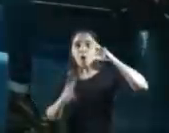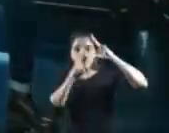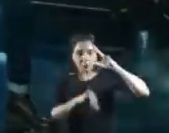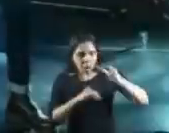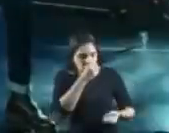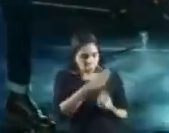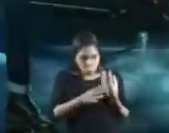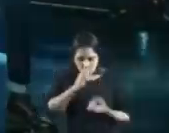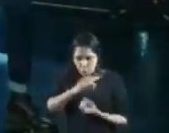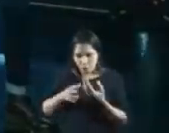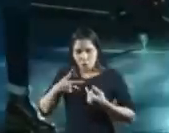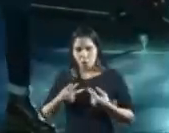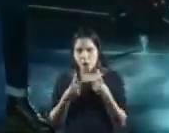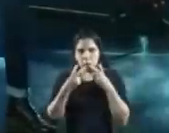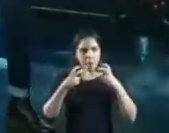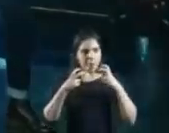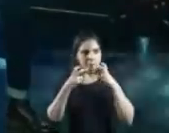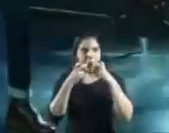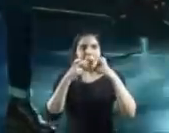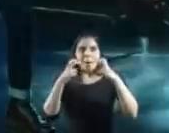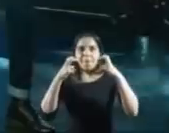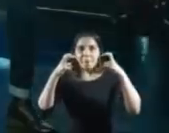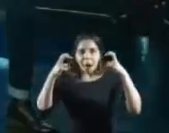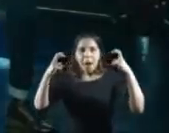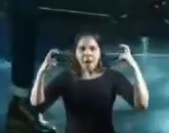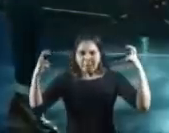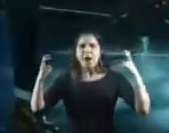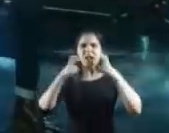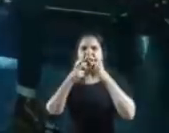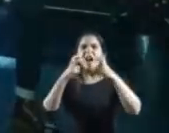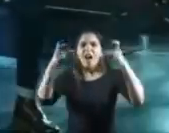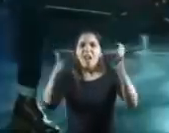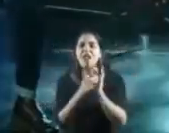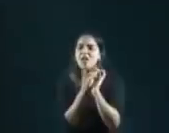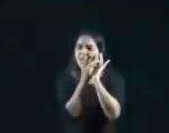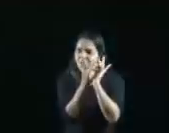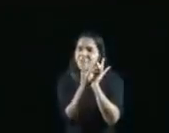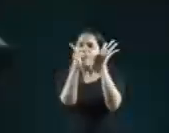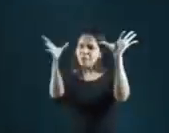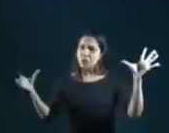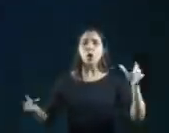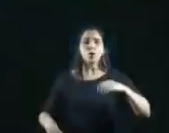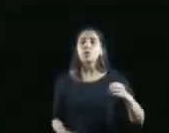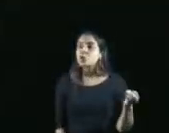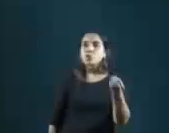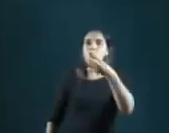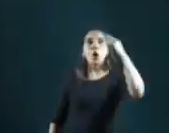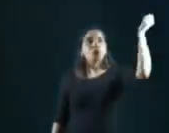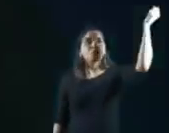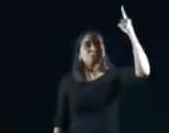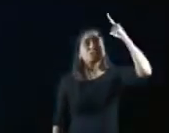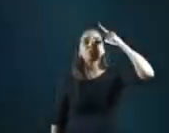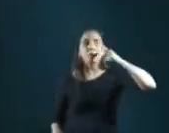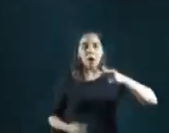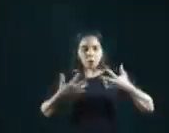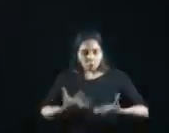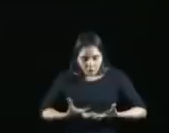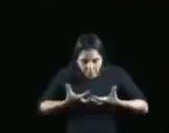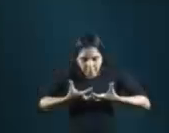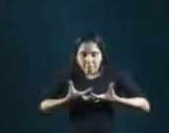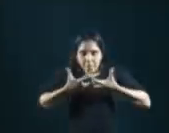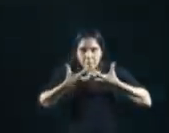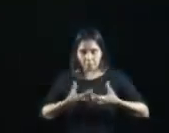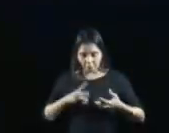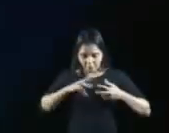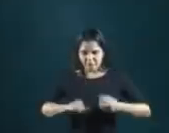Nossas vozes vai crescendo, ouvindo a liberdade. Que o novo sol vai nascendo em nossas vozes,